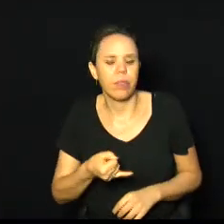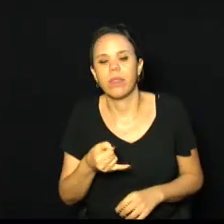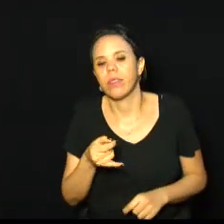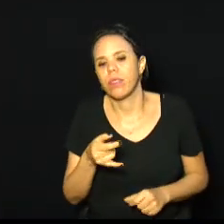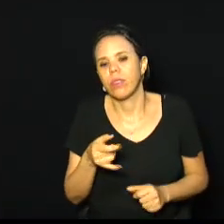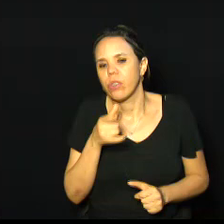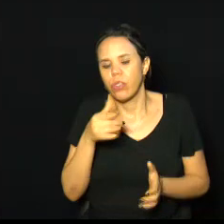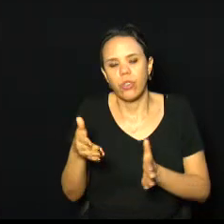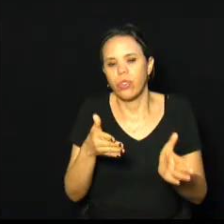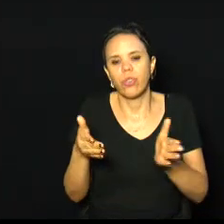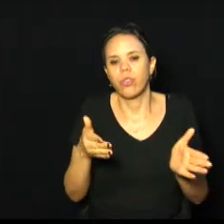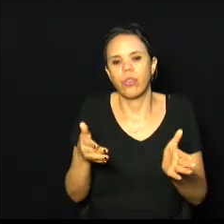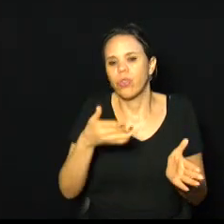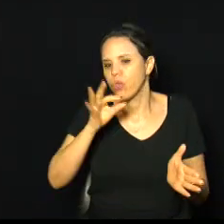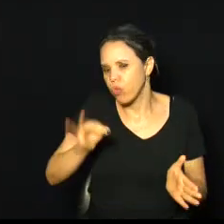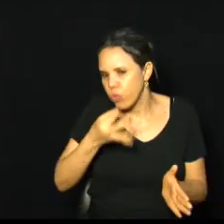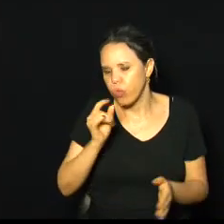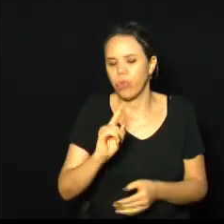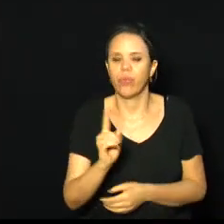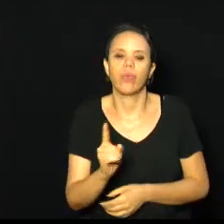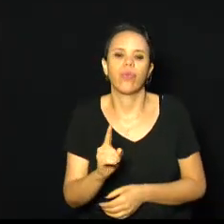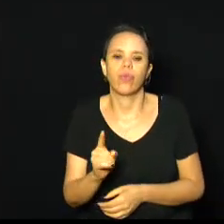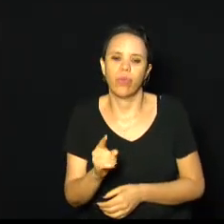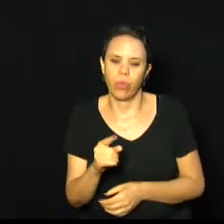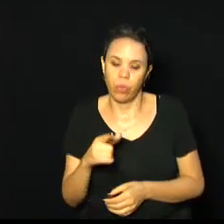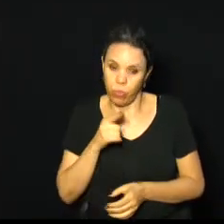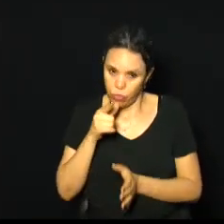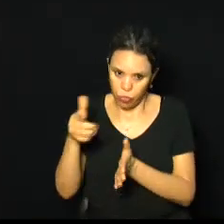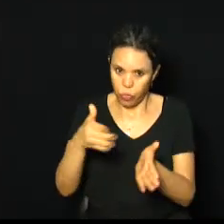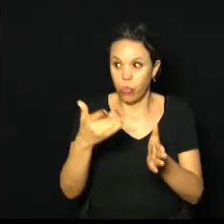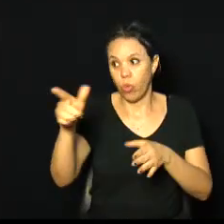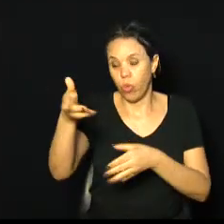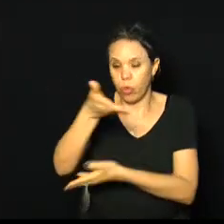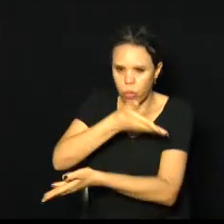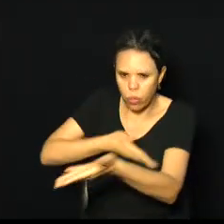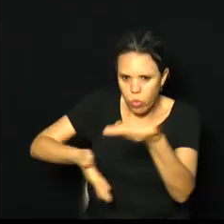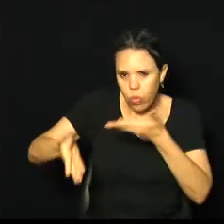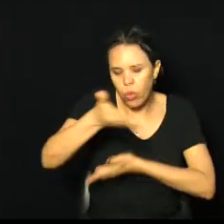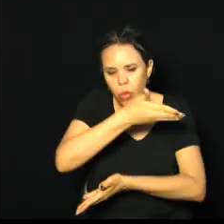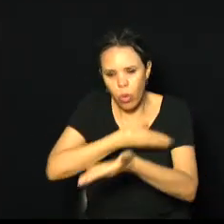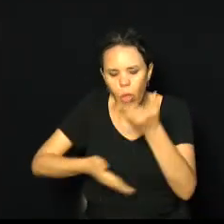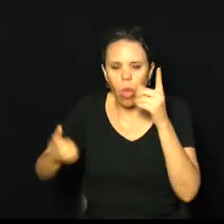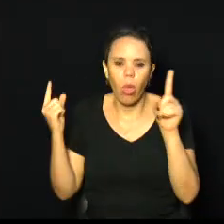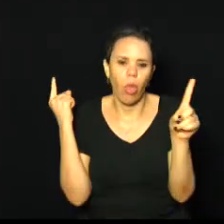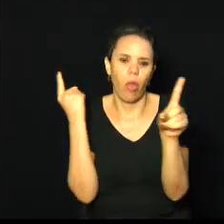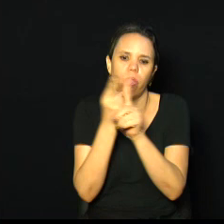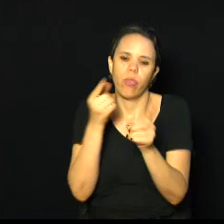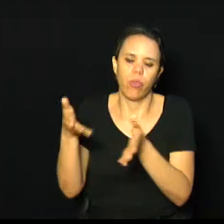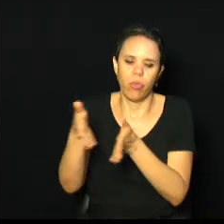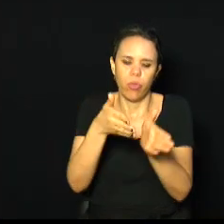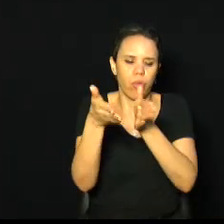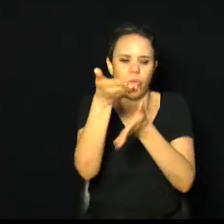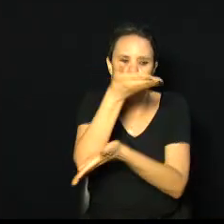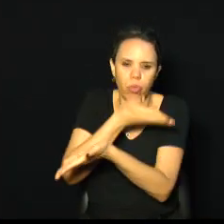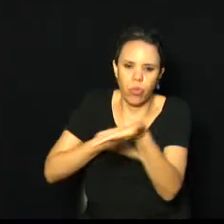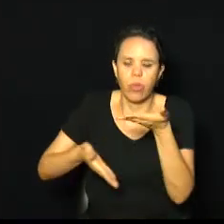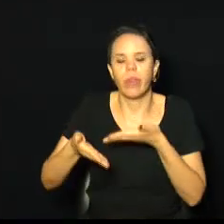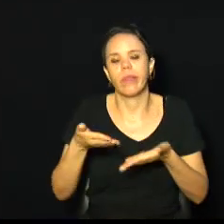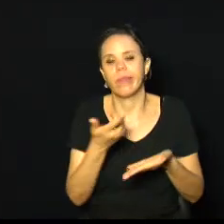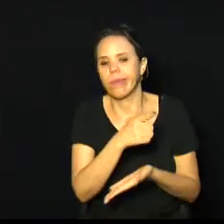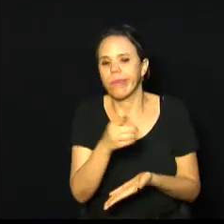do rio de Jundiaí. Mas um rio deságua no outro rio, que deságua no outro rio. Né? E nós não temos